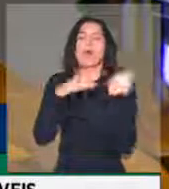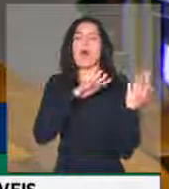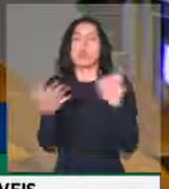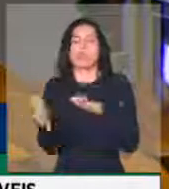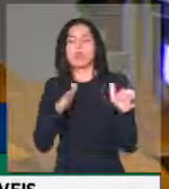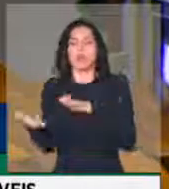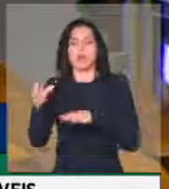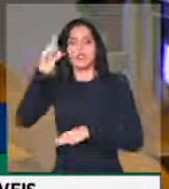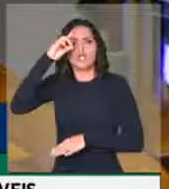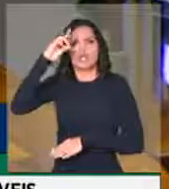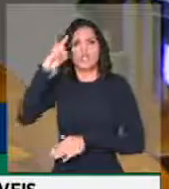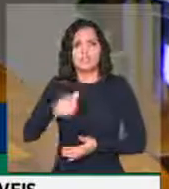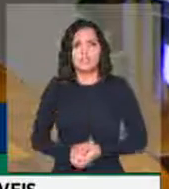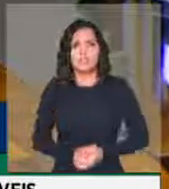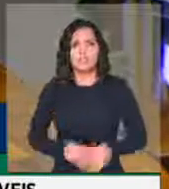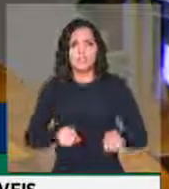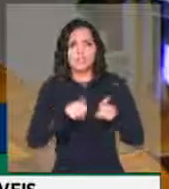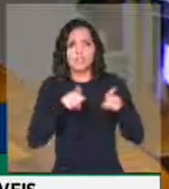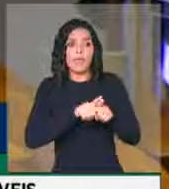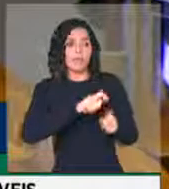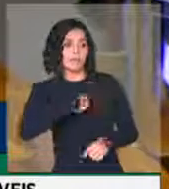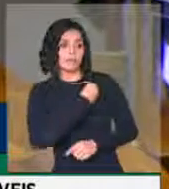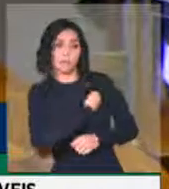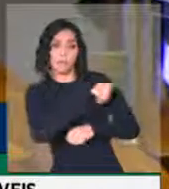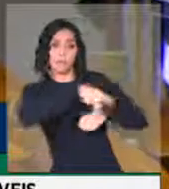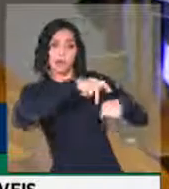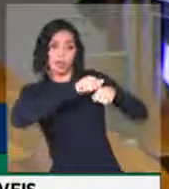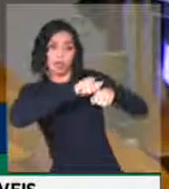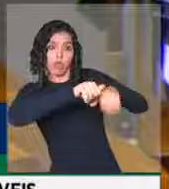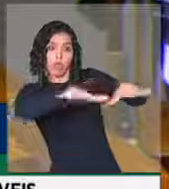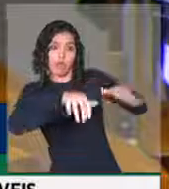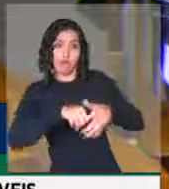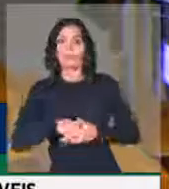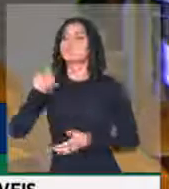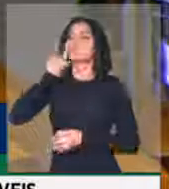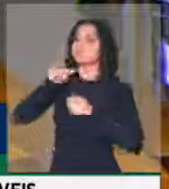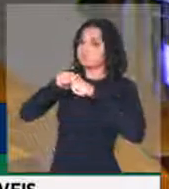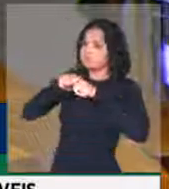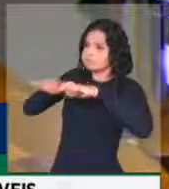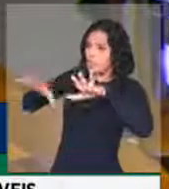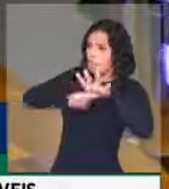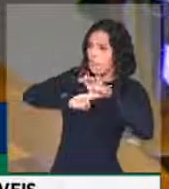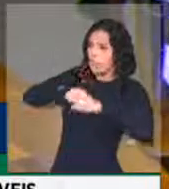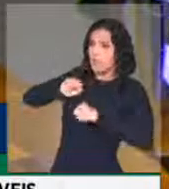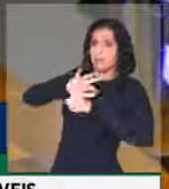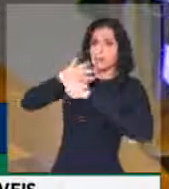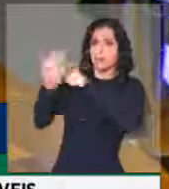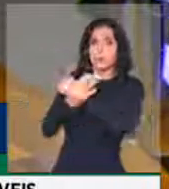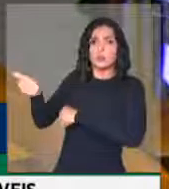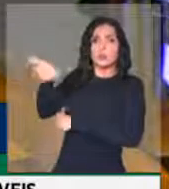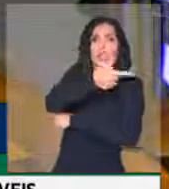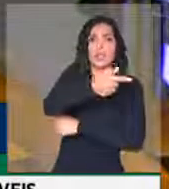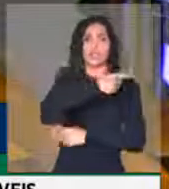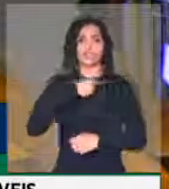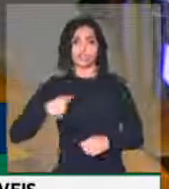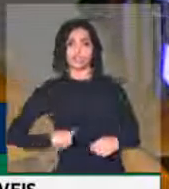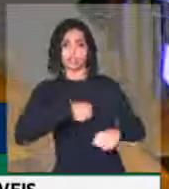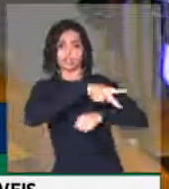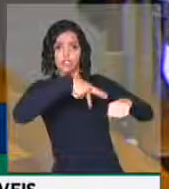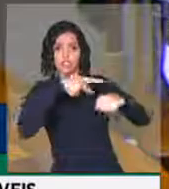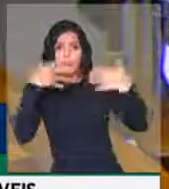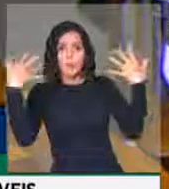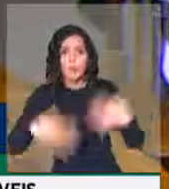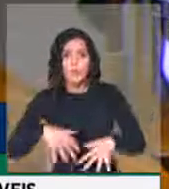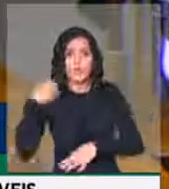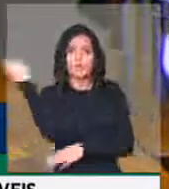já estamos vendo como a epidemia chegou na Espanha, ou como está agora nos Estados Unidos, com mais infectados do que na China. Então, a situação é muito grave, e